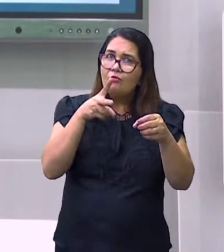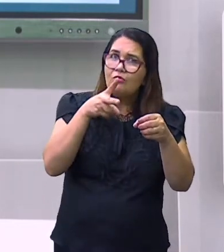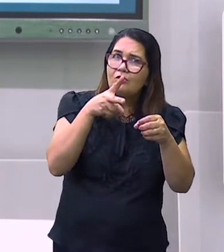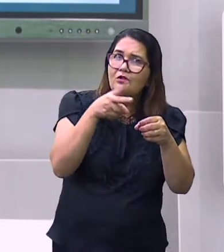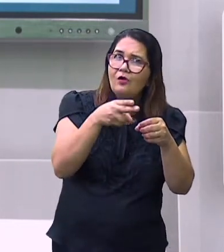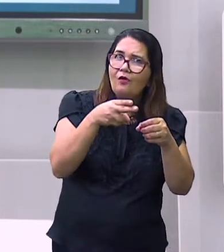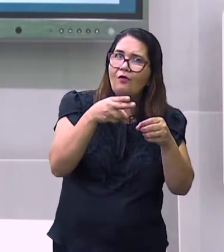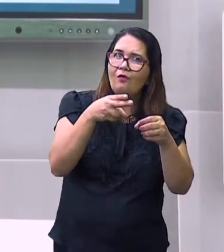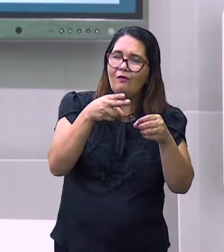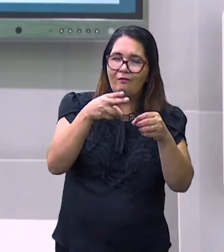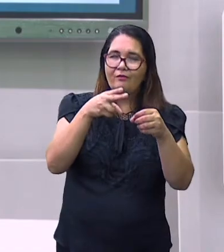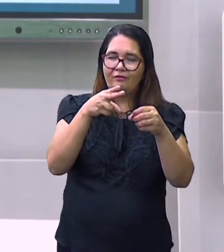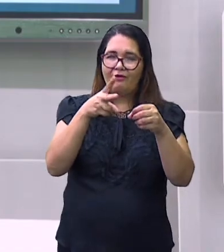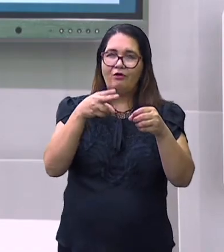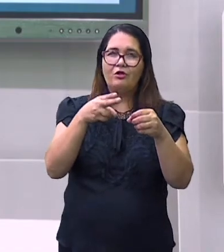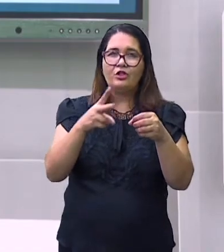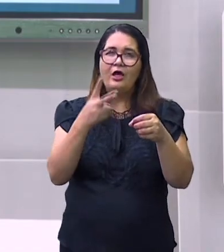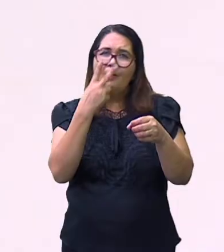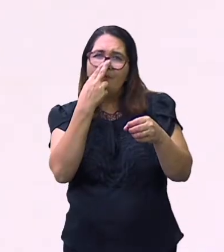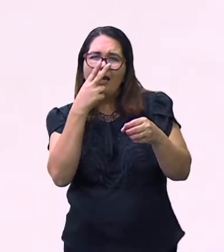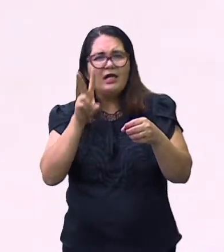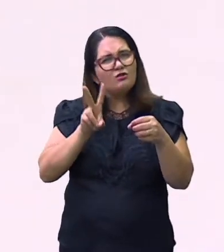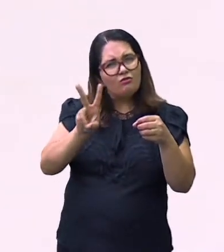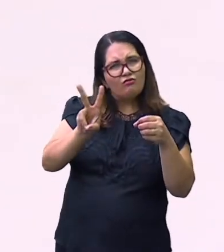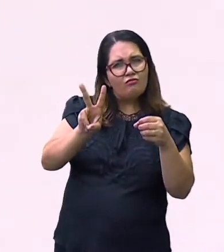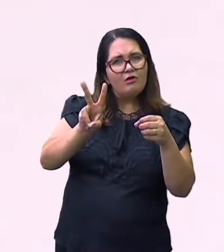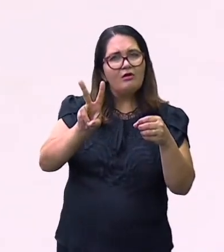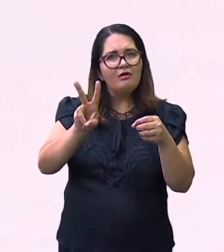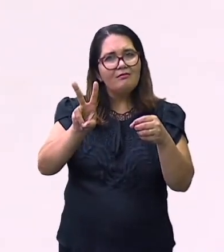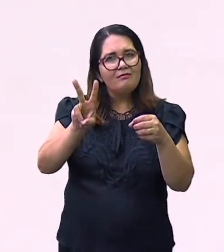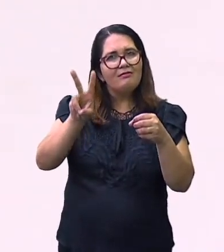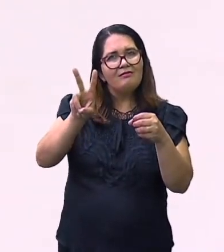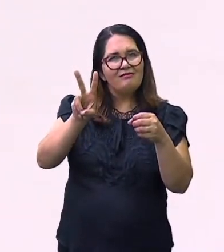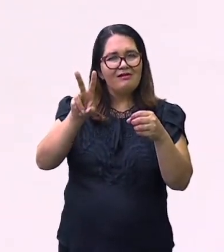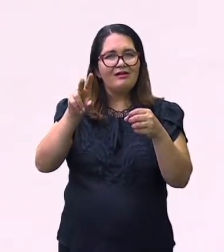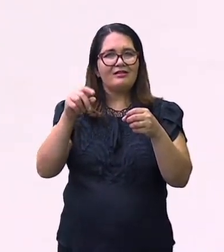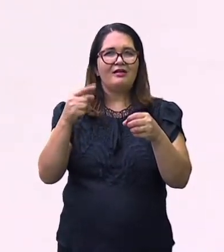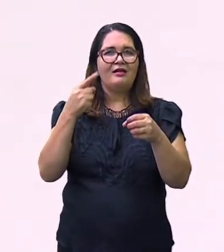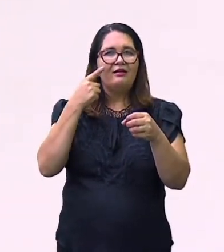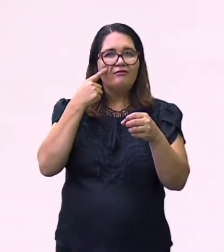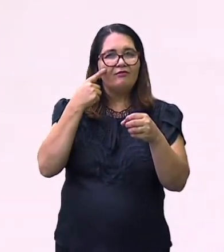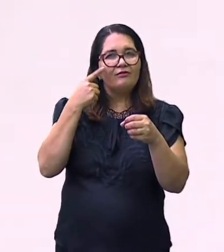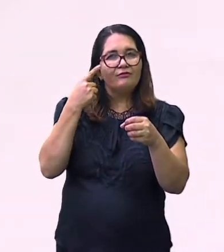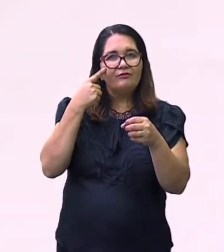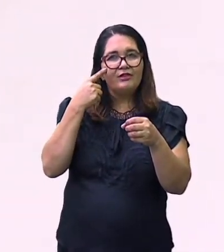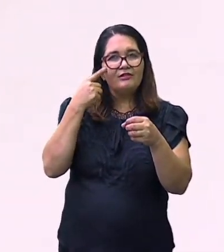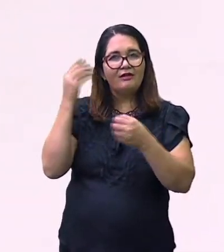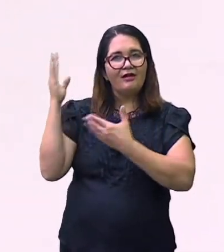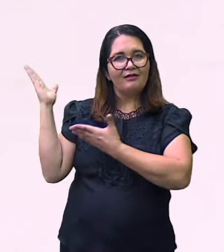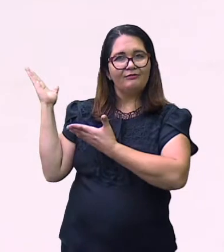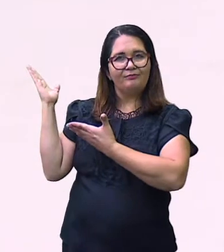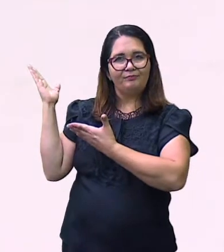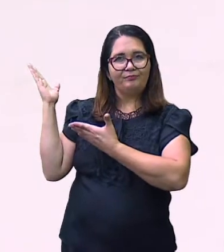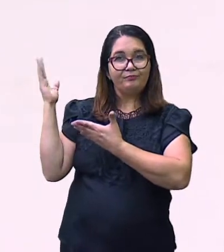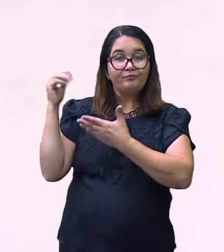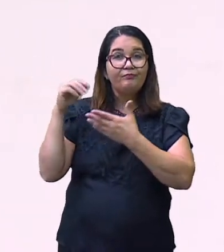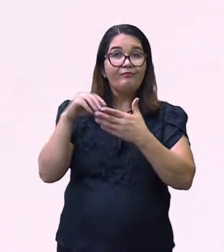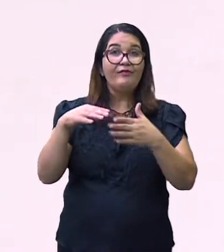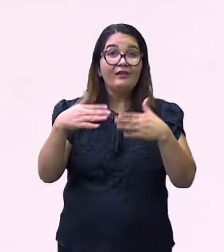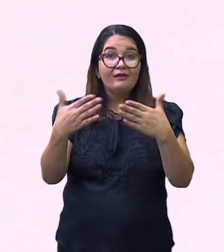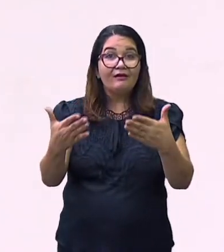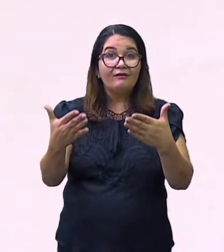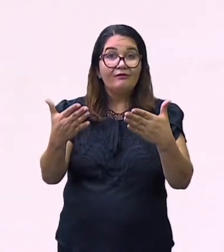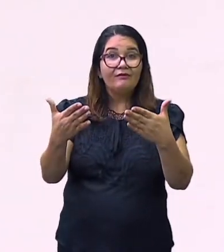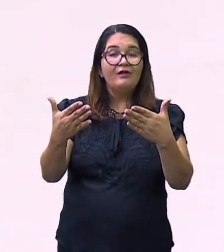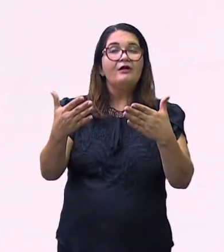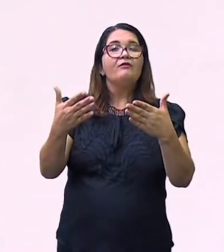em um dos lados. Aí a gente vem aqui, e encaixa esse núcleo lá no